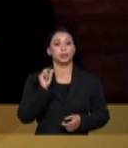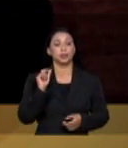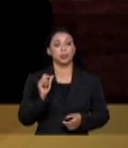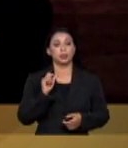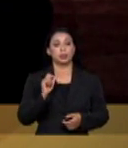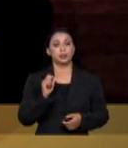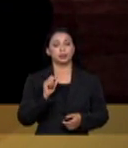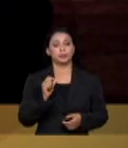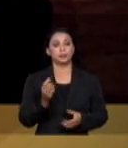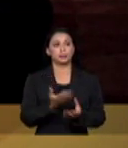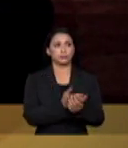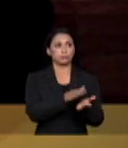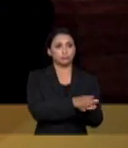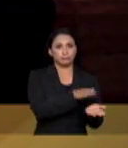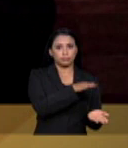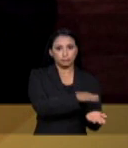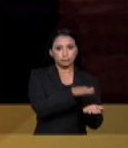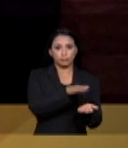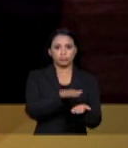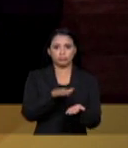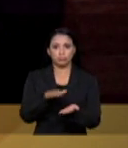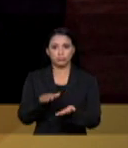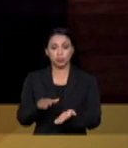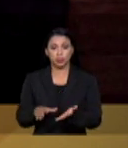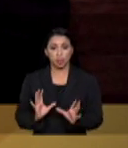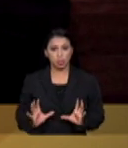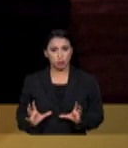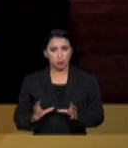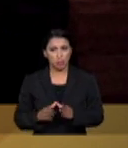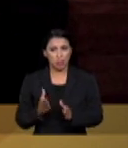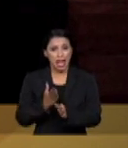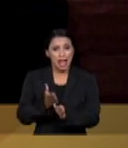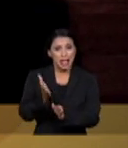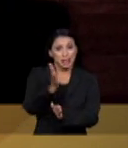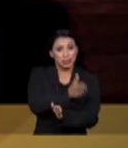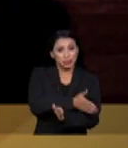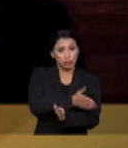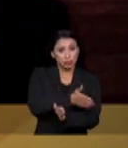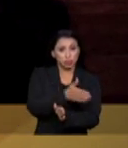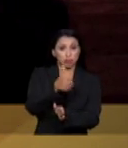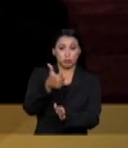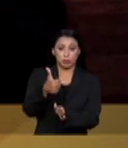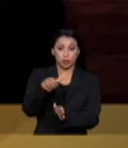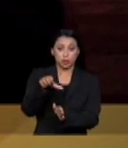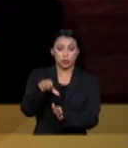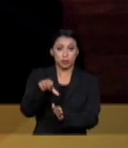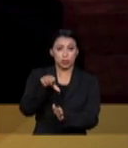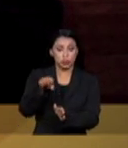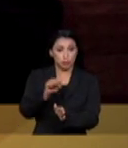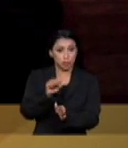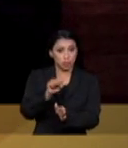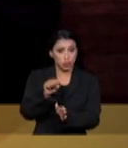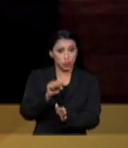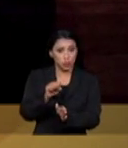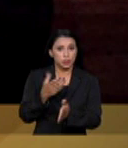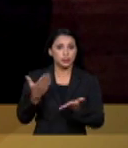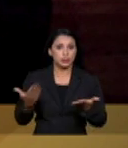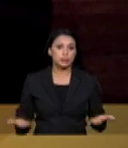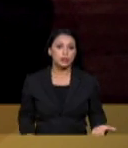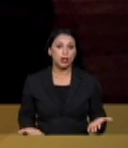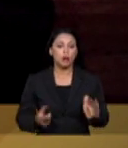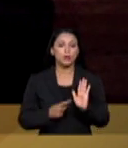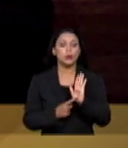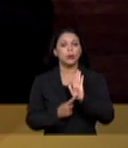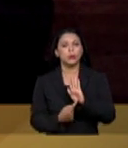de demandas possessórias pelas comunidades antes de 1988 o cenário